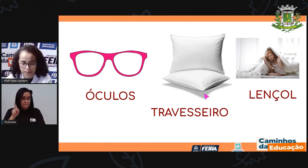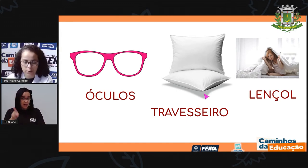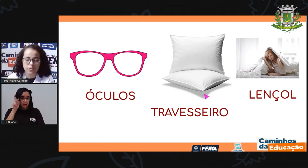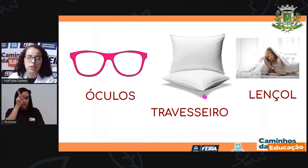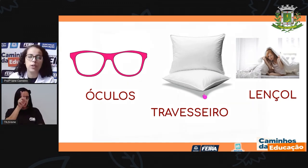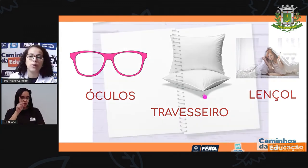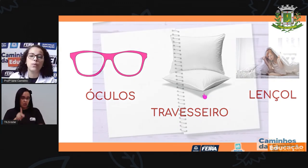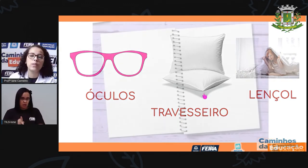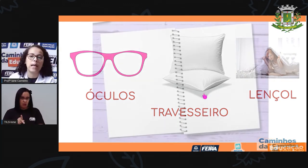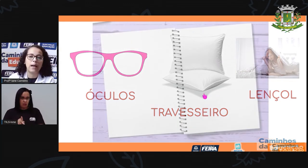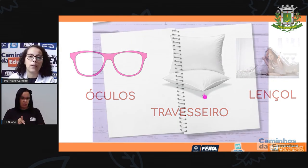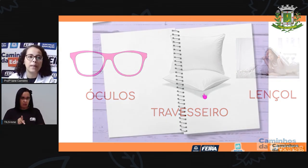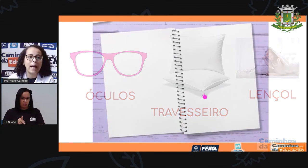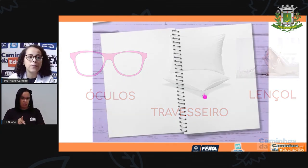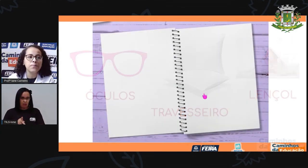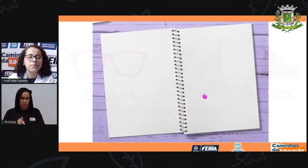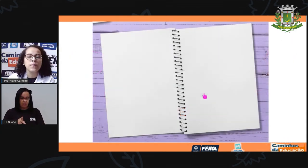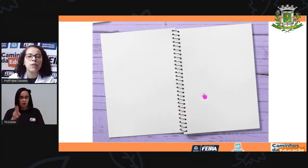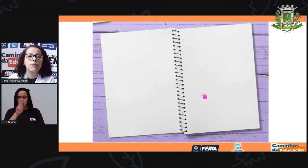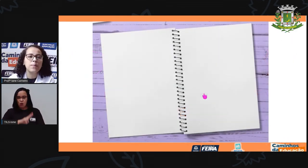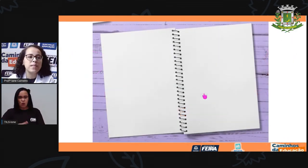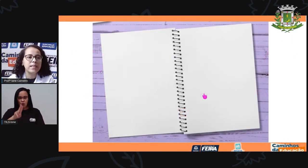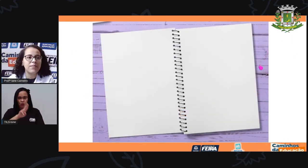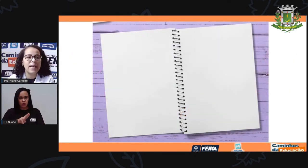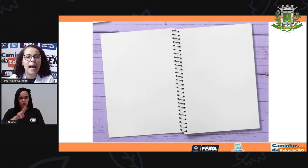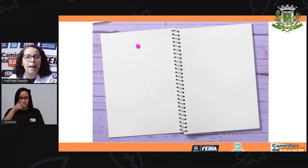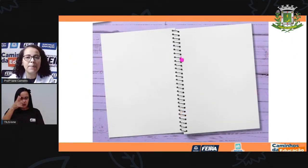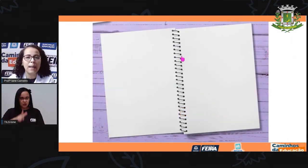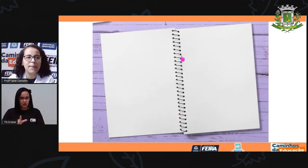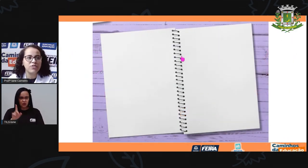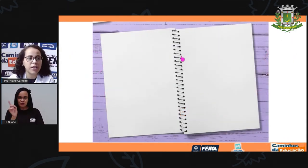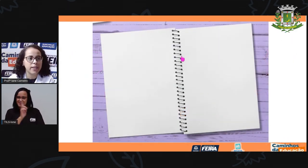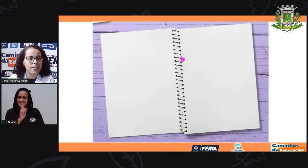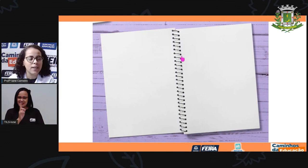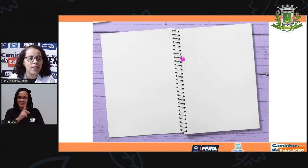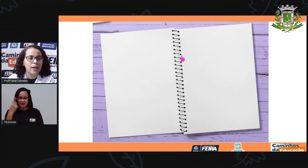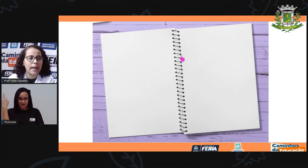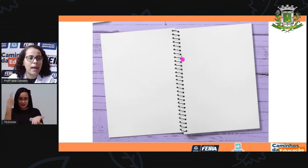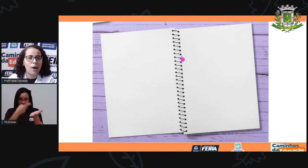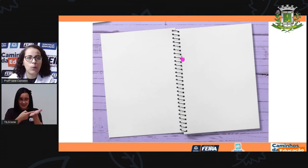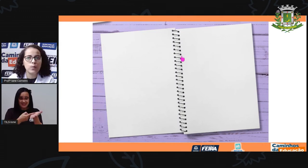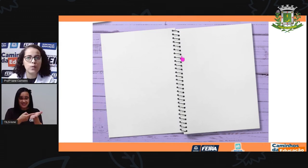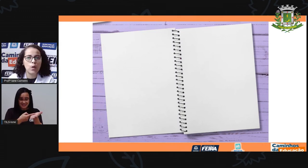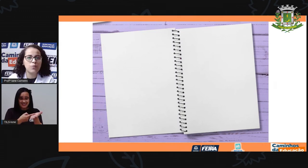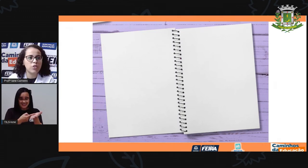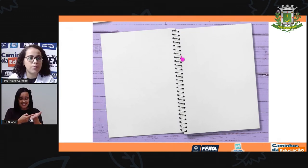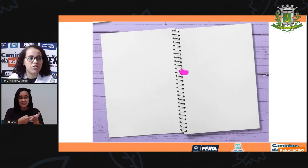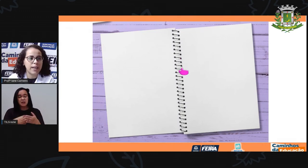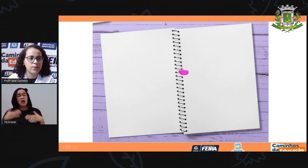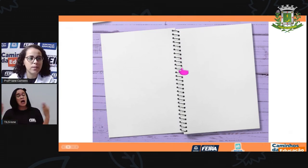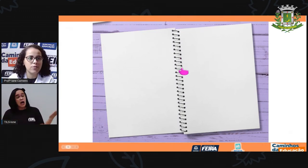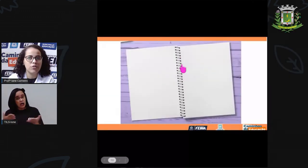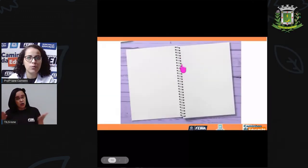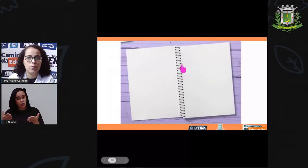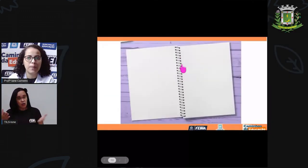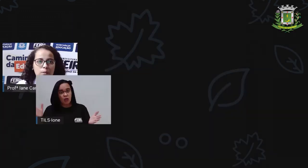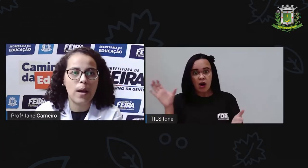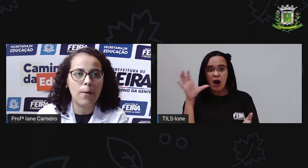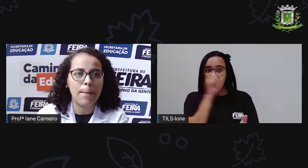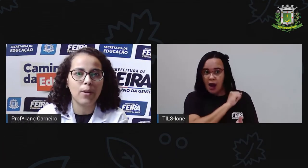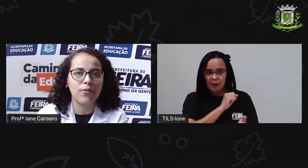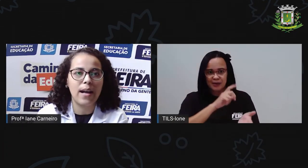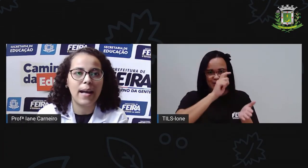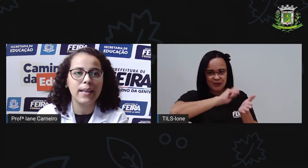pessoa pode usar, combinado? Vamos escrever rapidamente aqui alguns nomes de objetos de uso